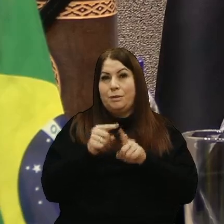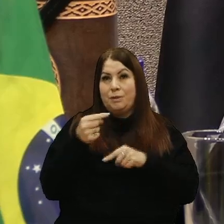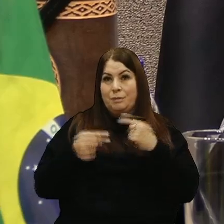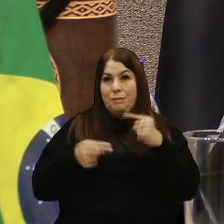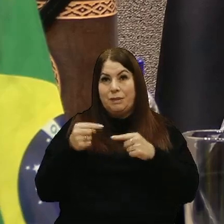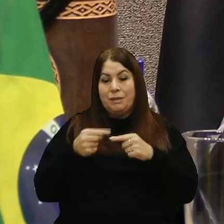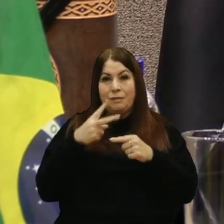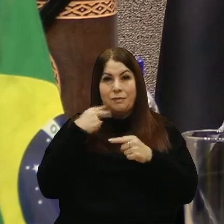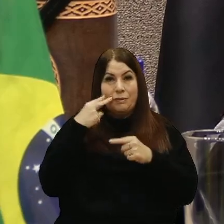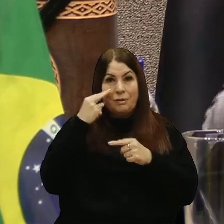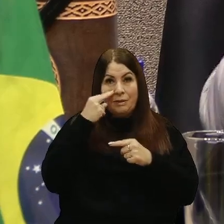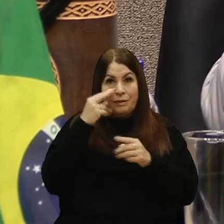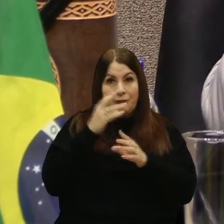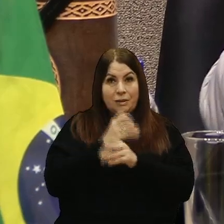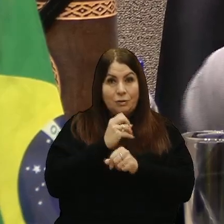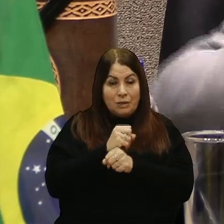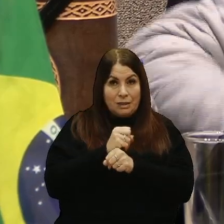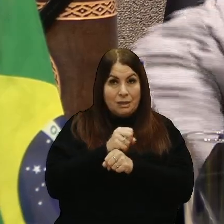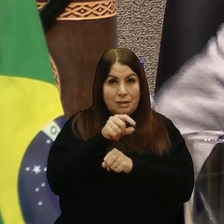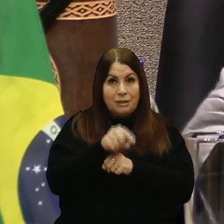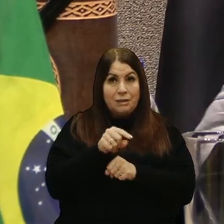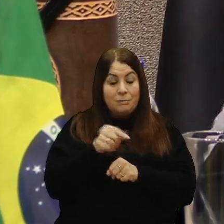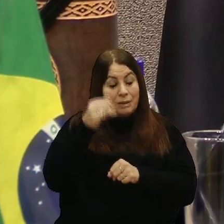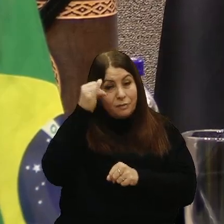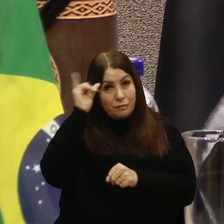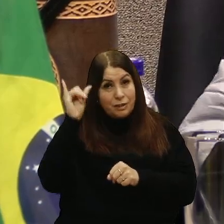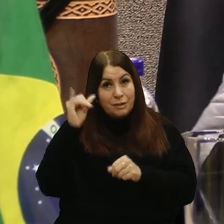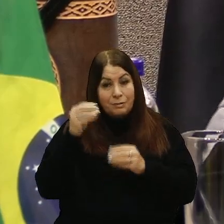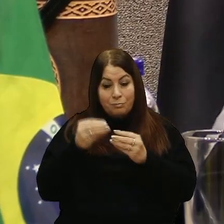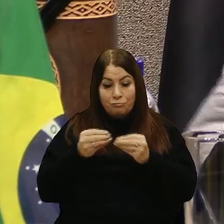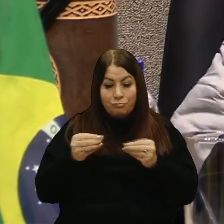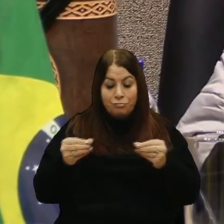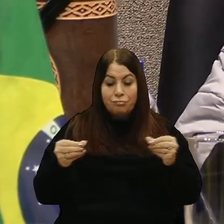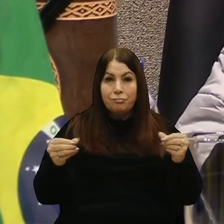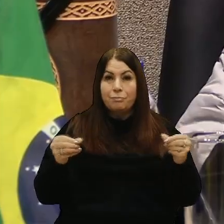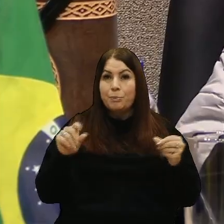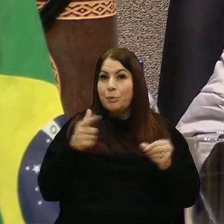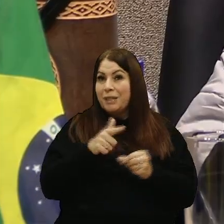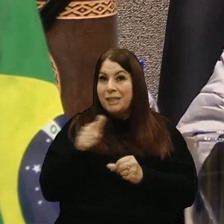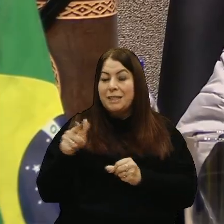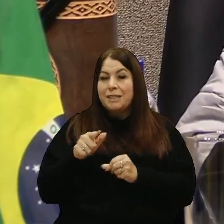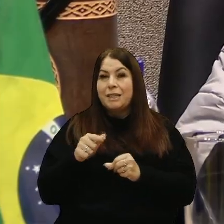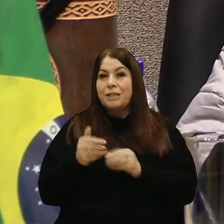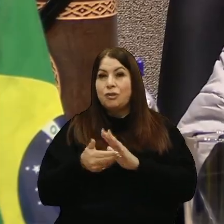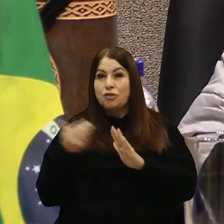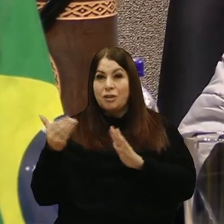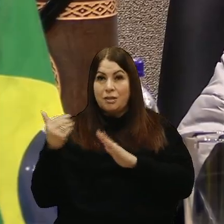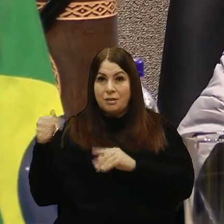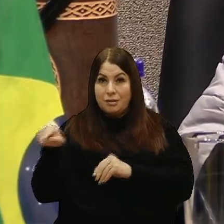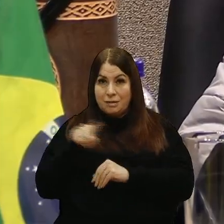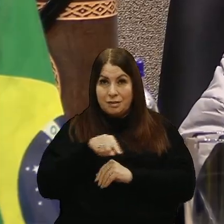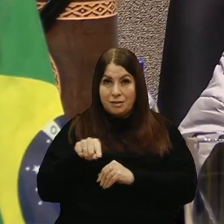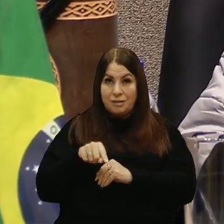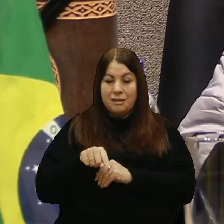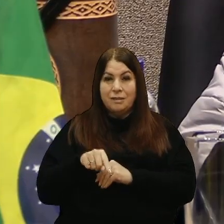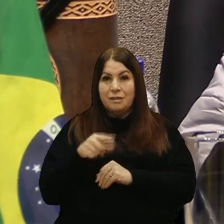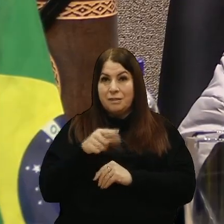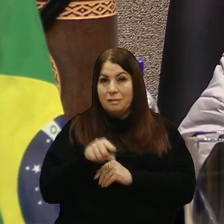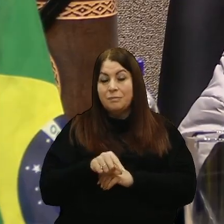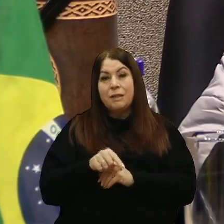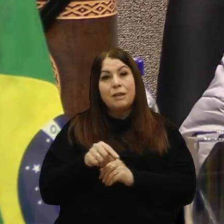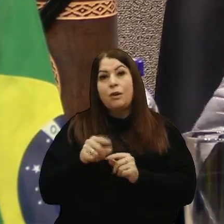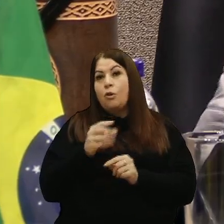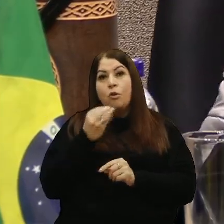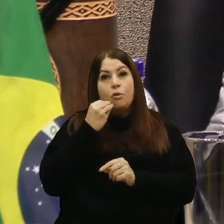vereador Faxinal? Tem que fazer um cálculo para que a gente evite a erosão, para que não haja necessidade de desassoreamento. Agora, que houve erosão e a necessidade de